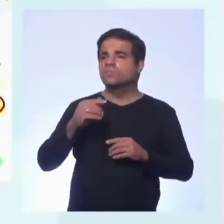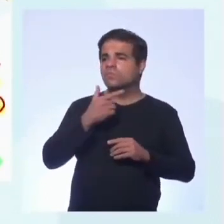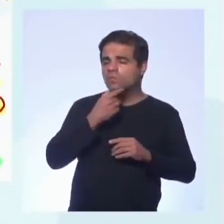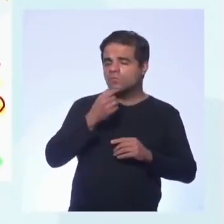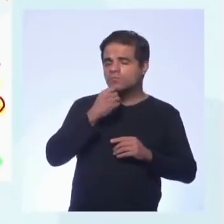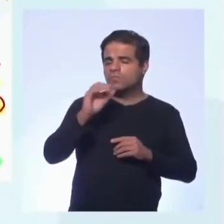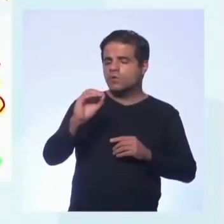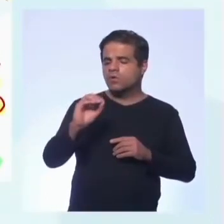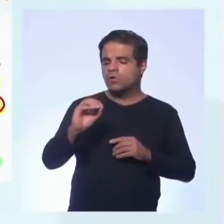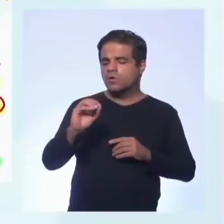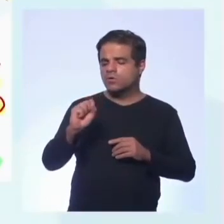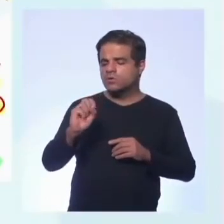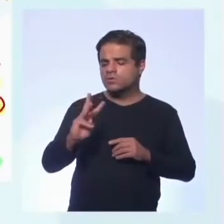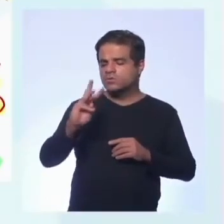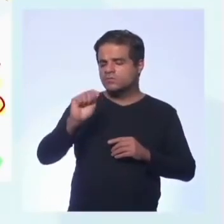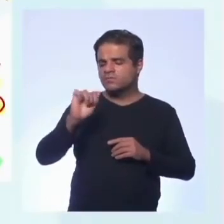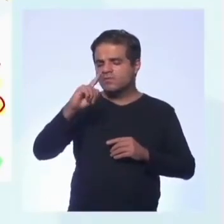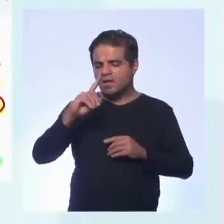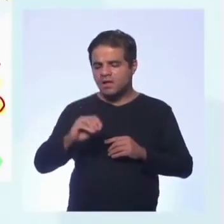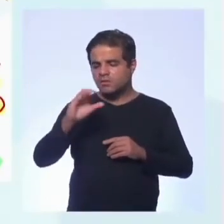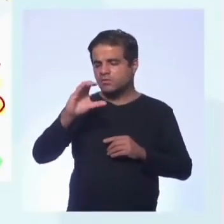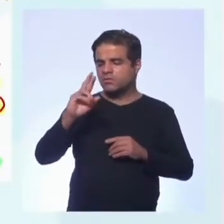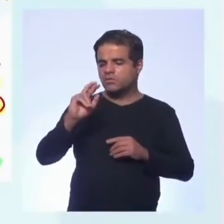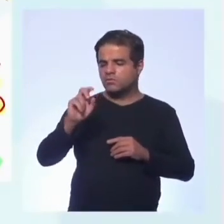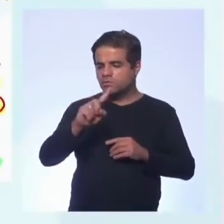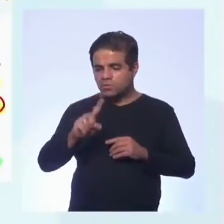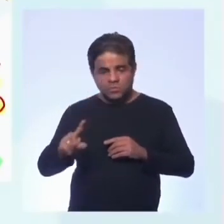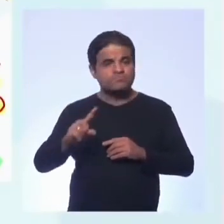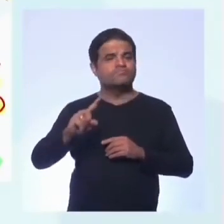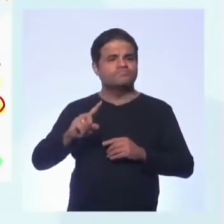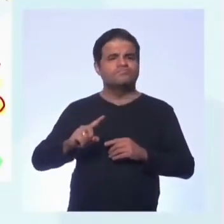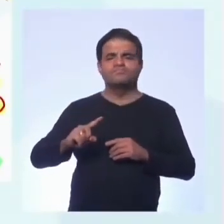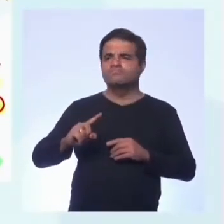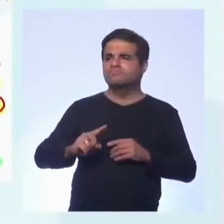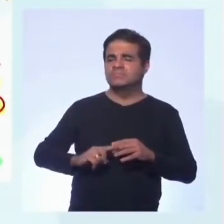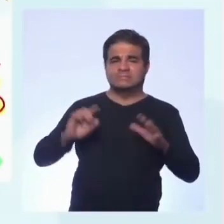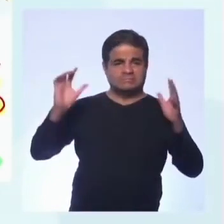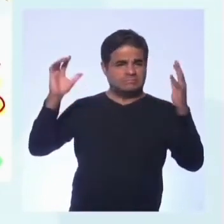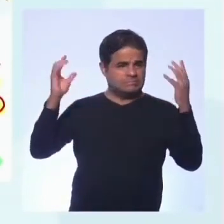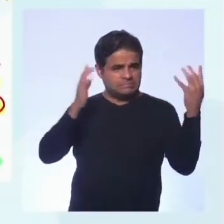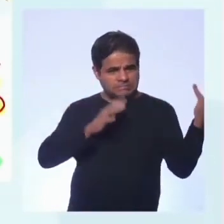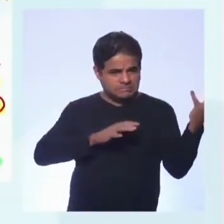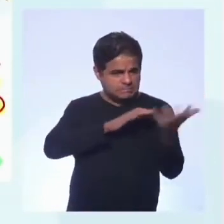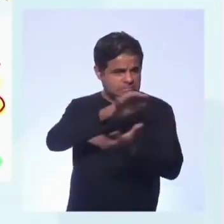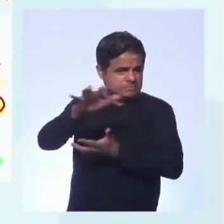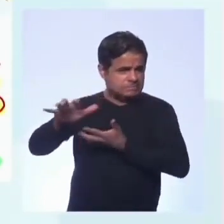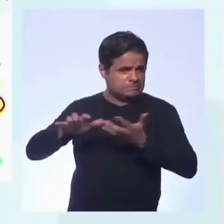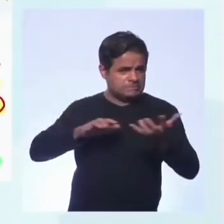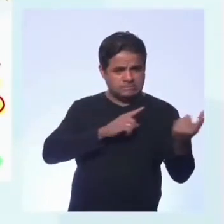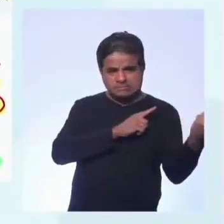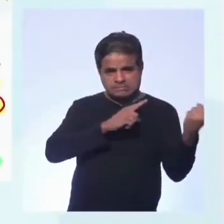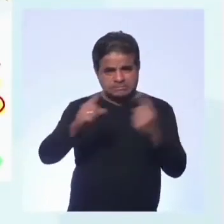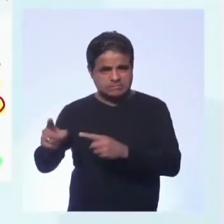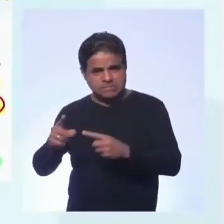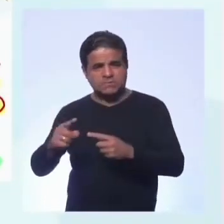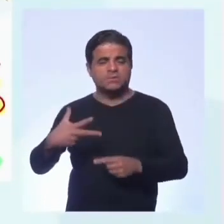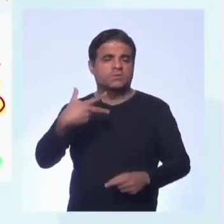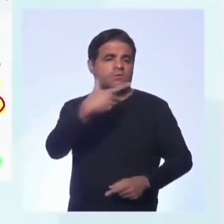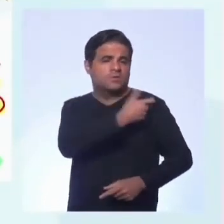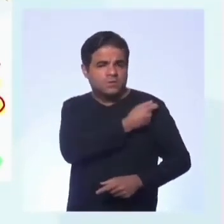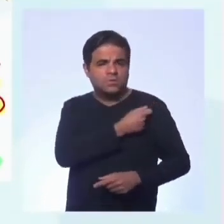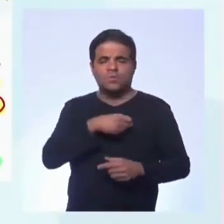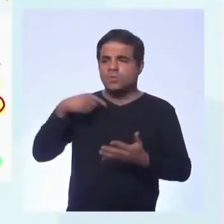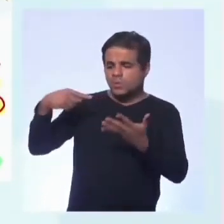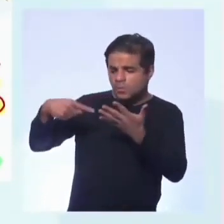Oswaldo Cruz, que vai cair aí para a revolta da vacina. Então, galerinha, olha quantas coisas